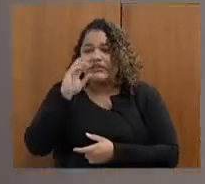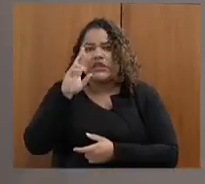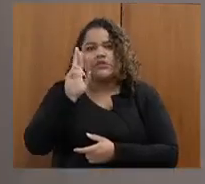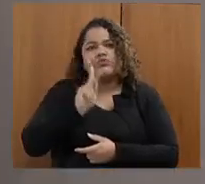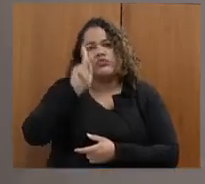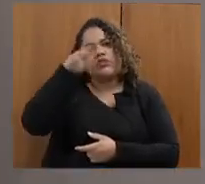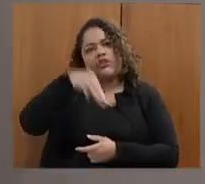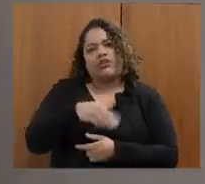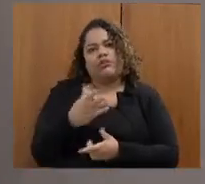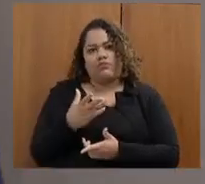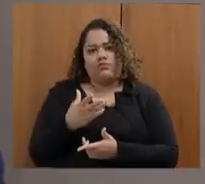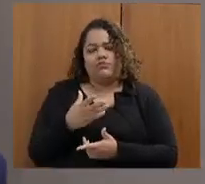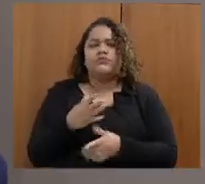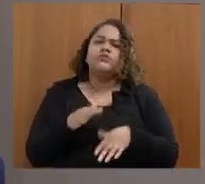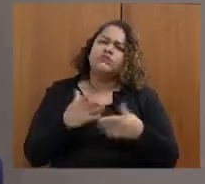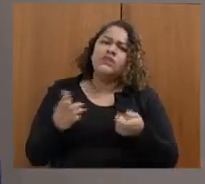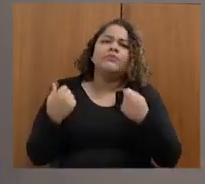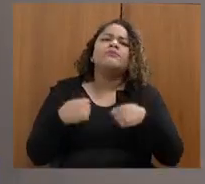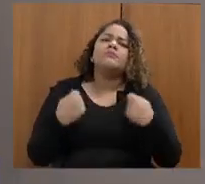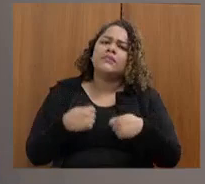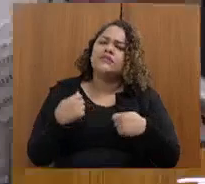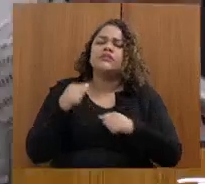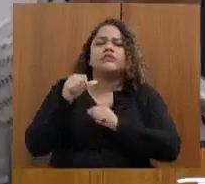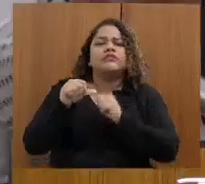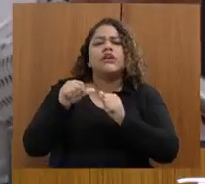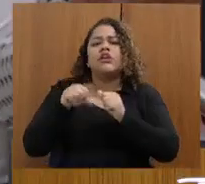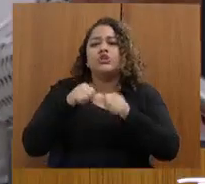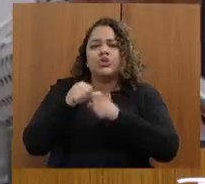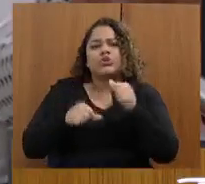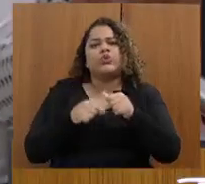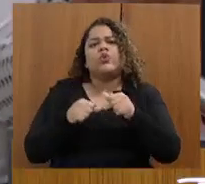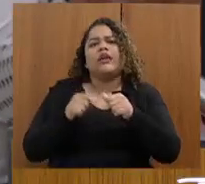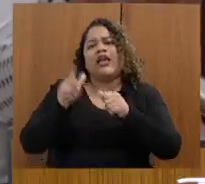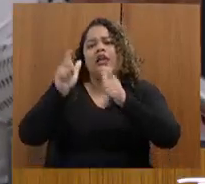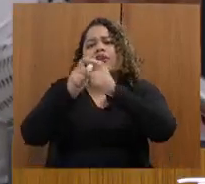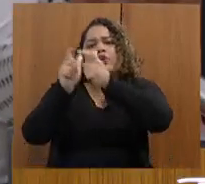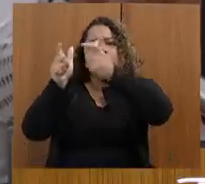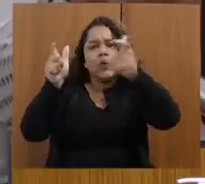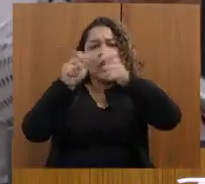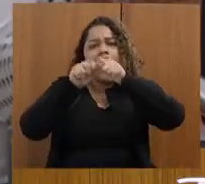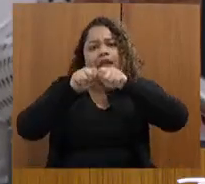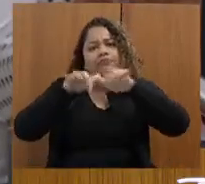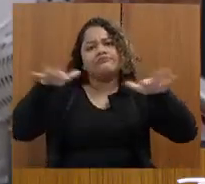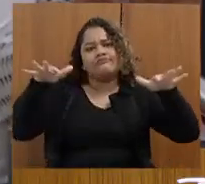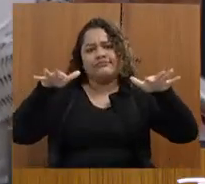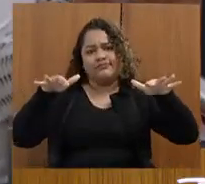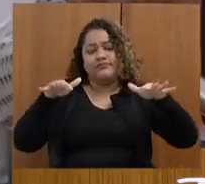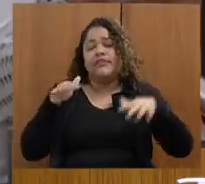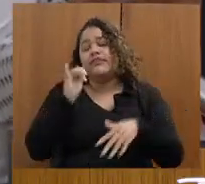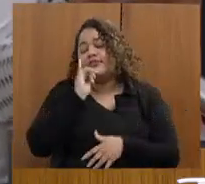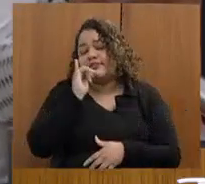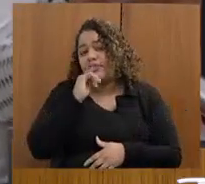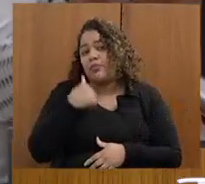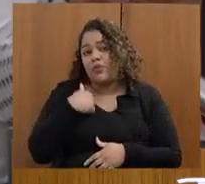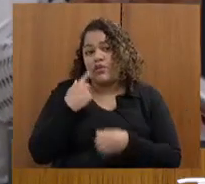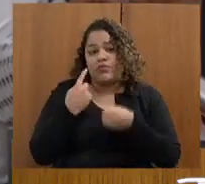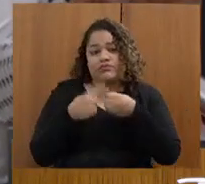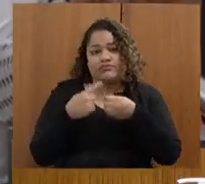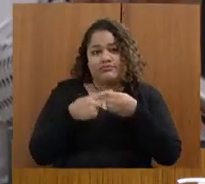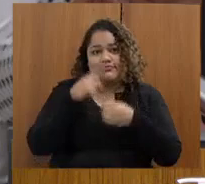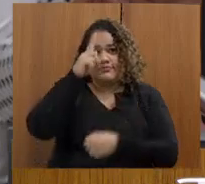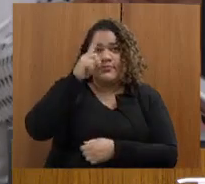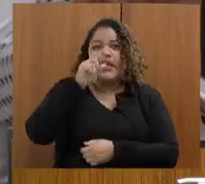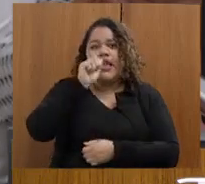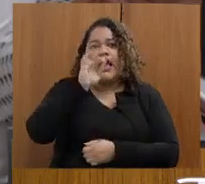descentralizar esse serviço não é no meu caso aqui lá do Triângulo Mineiro alto Paranaíba né o pessoal nosso lado da educação